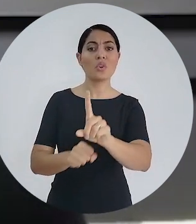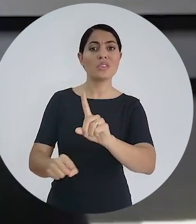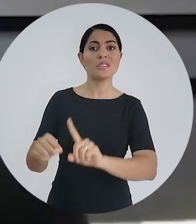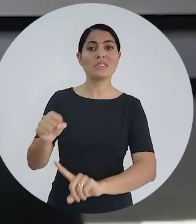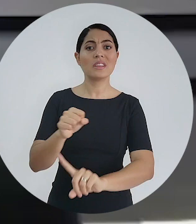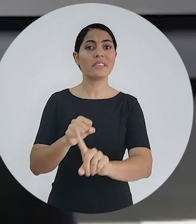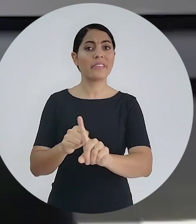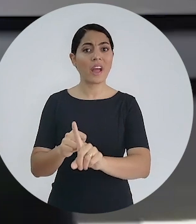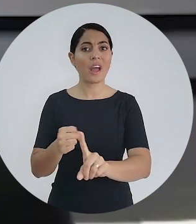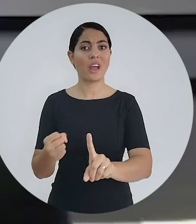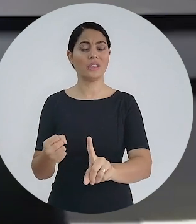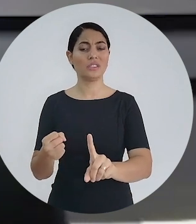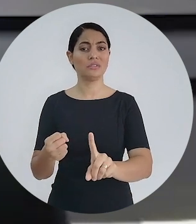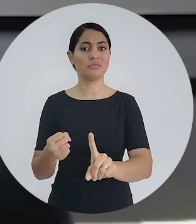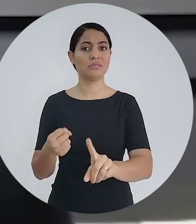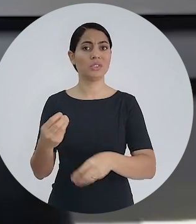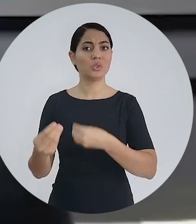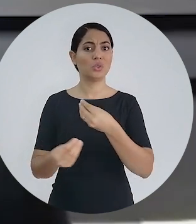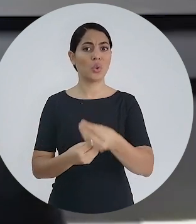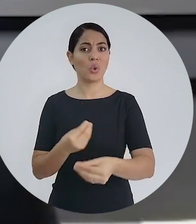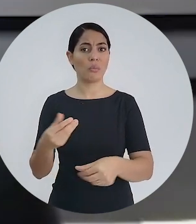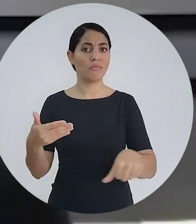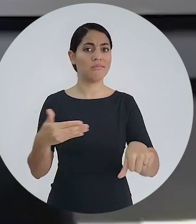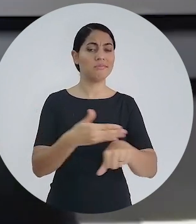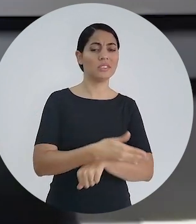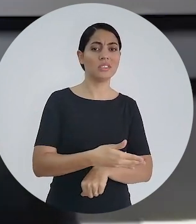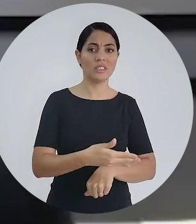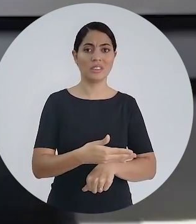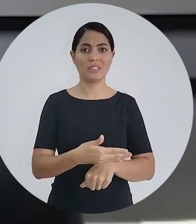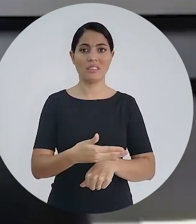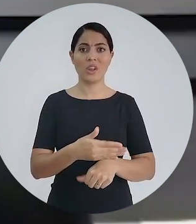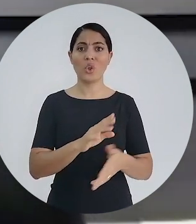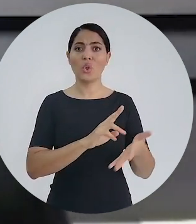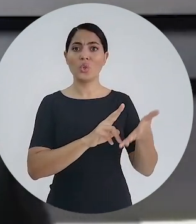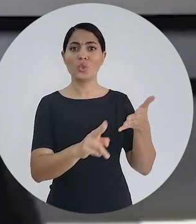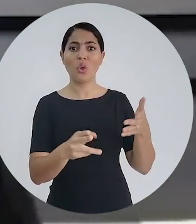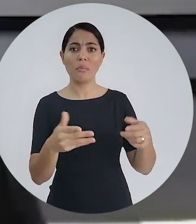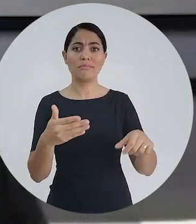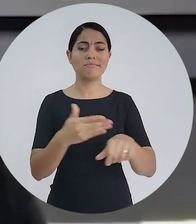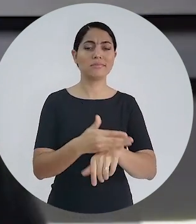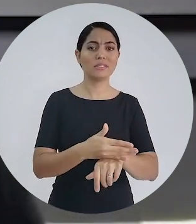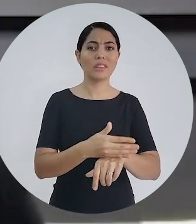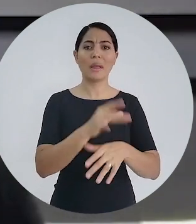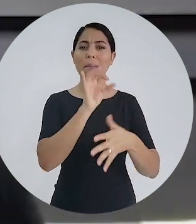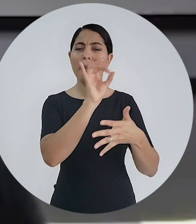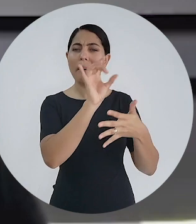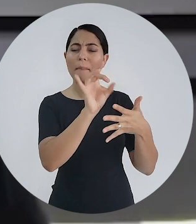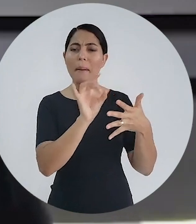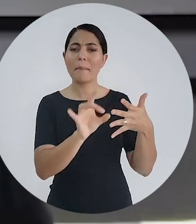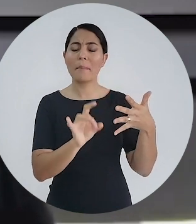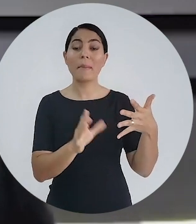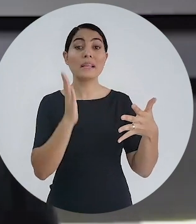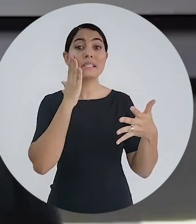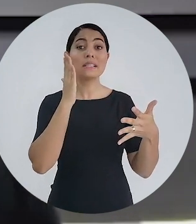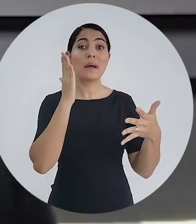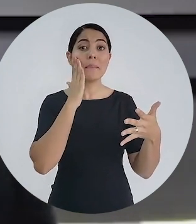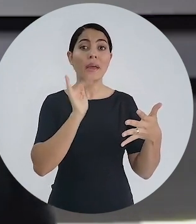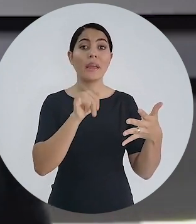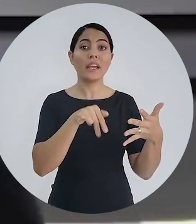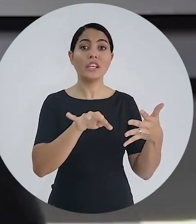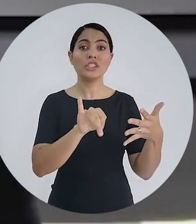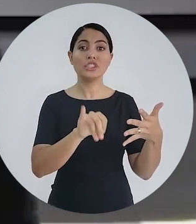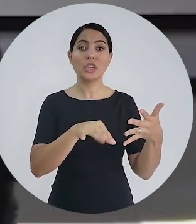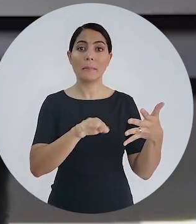não ingressar com o número do processo ou ingressar com o nome da parte e acessar cada processo para verificar se tem uma intimação.